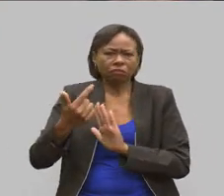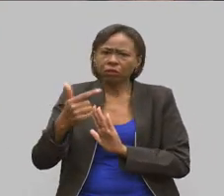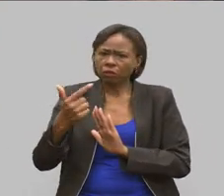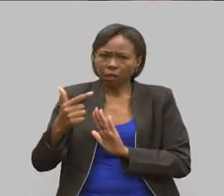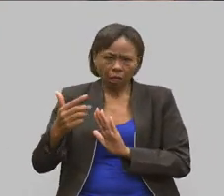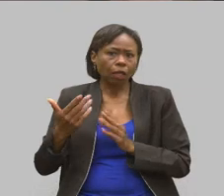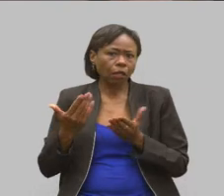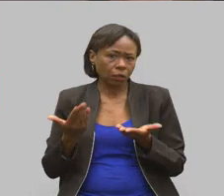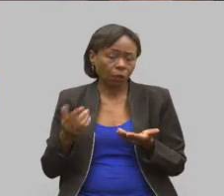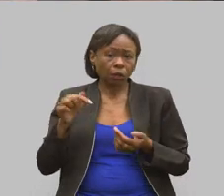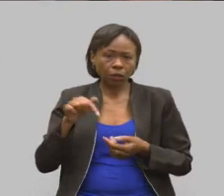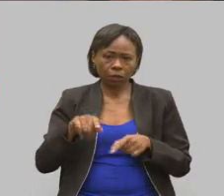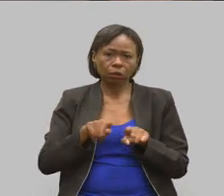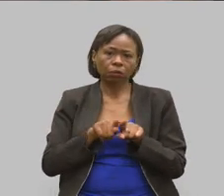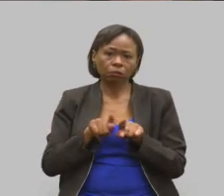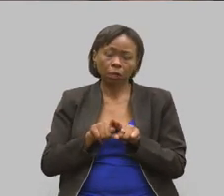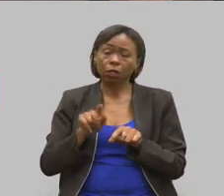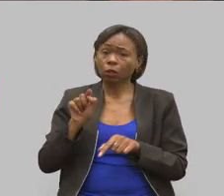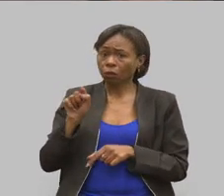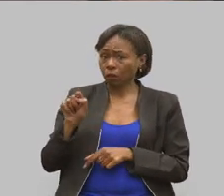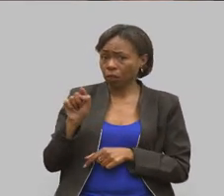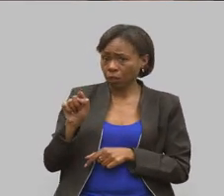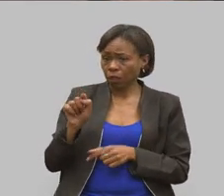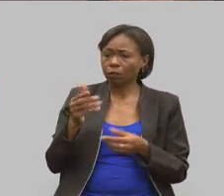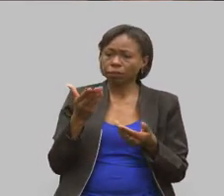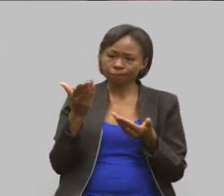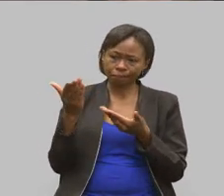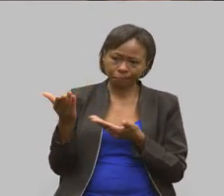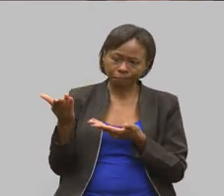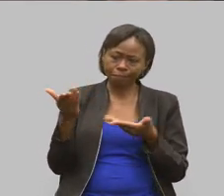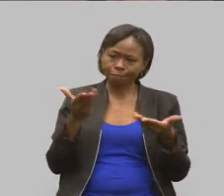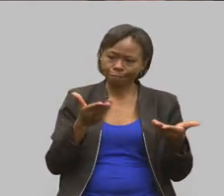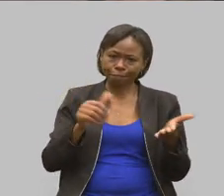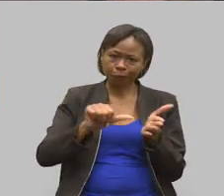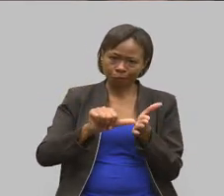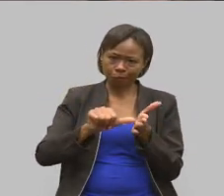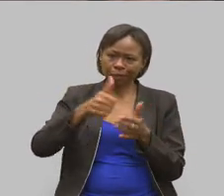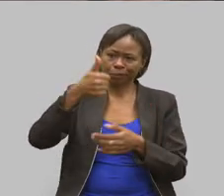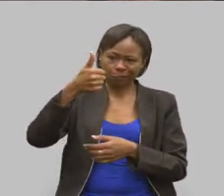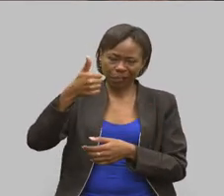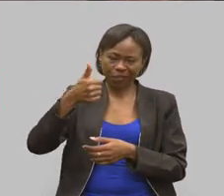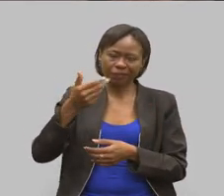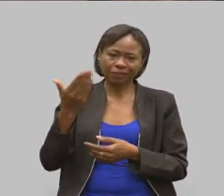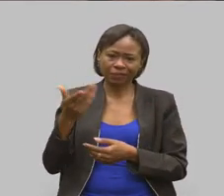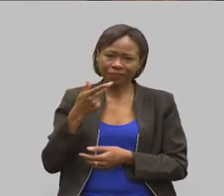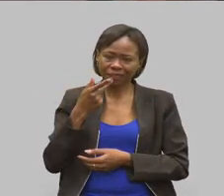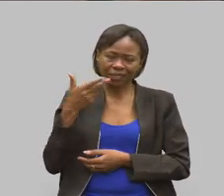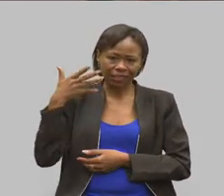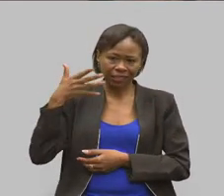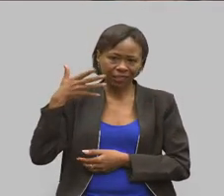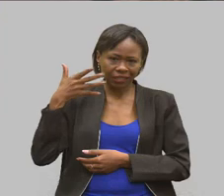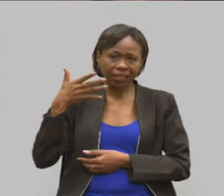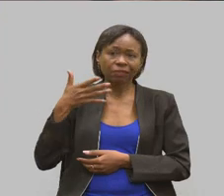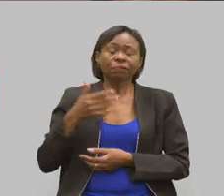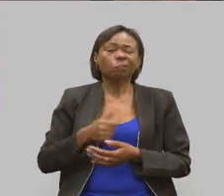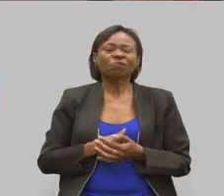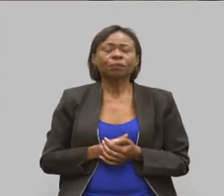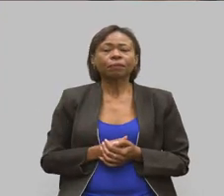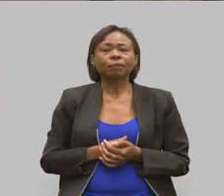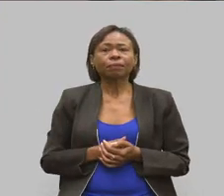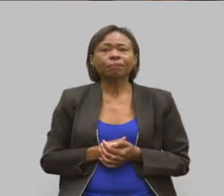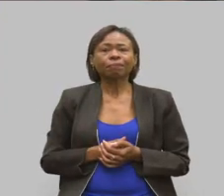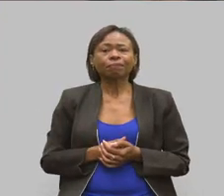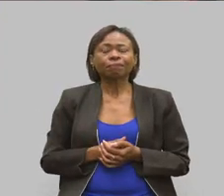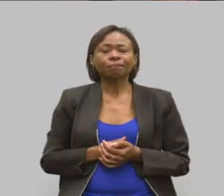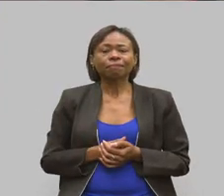então Anderson eu vou passar a palavra para você e desde já quero dizer que para esta